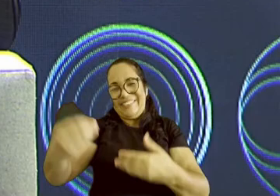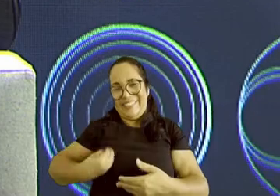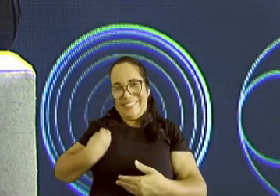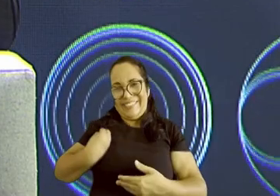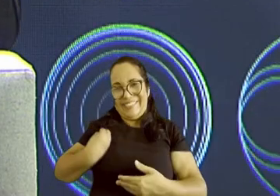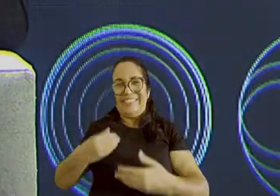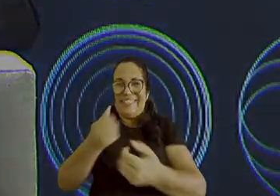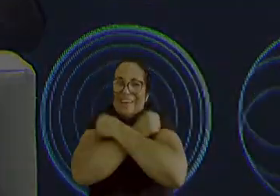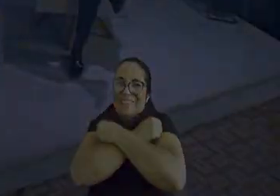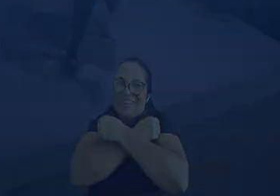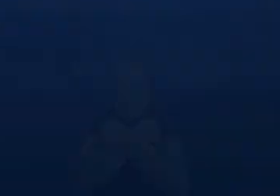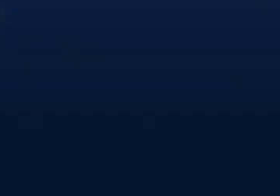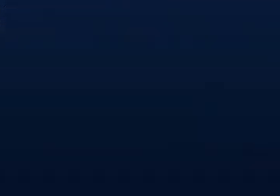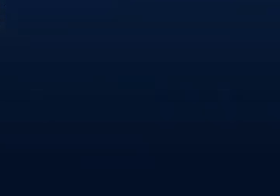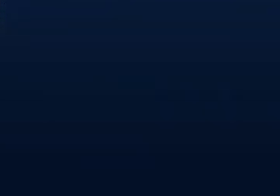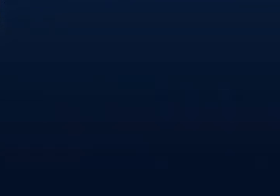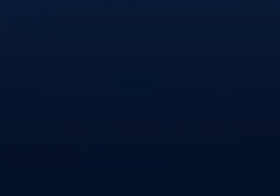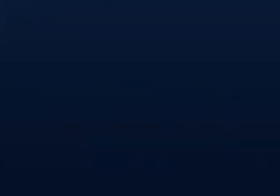abraço